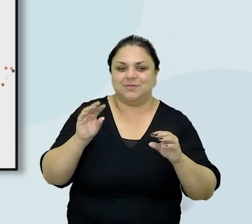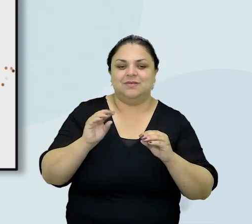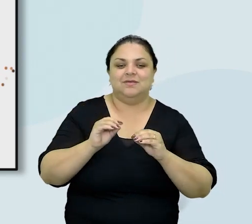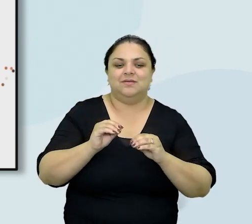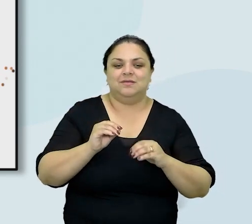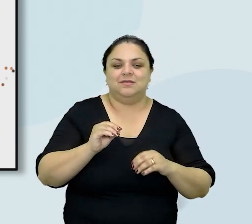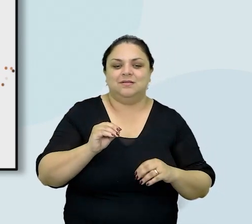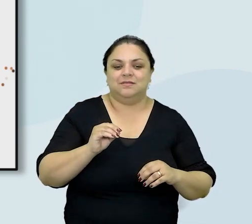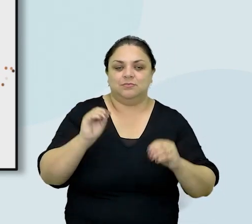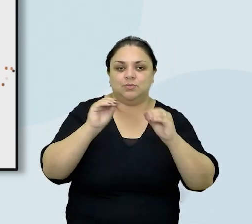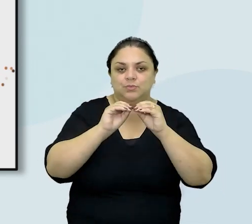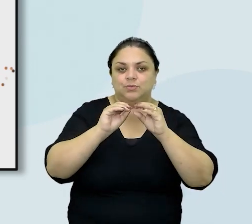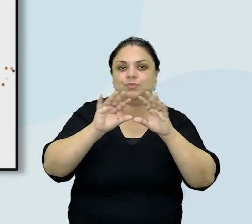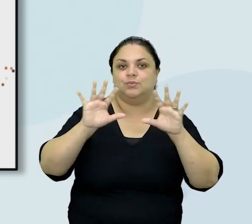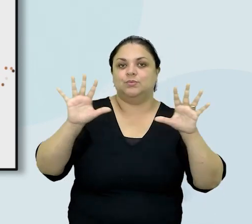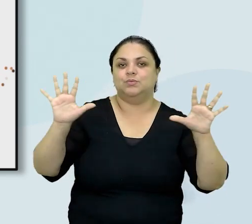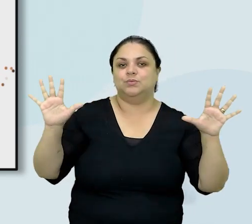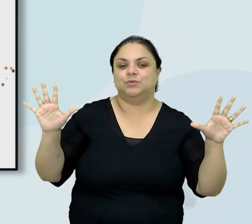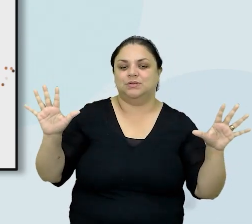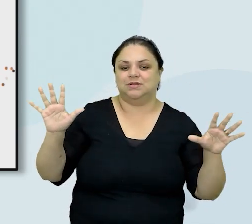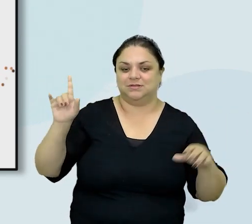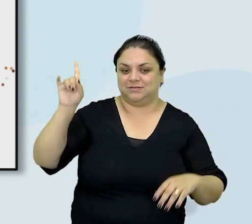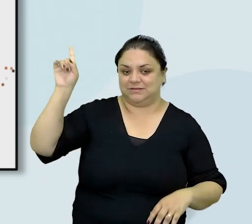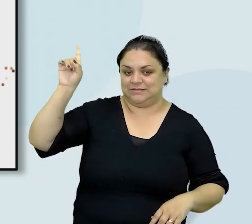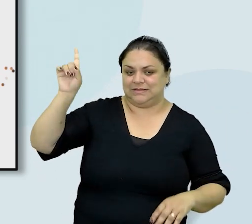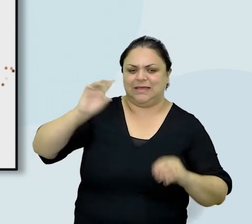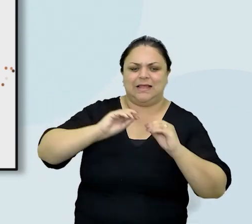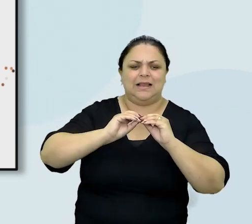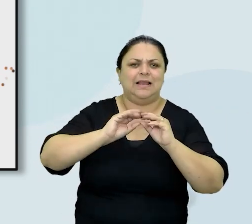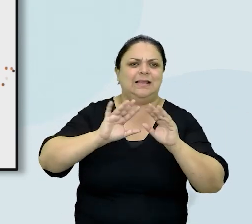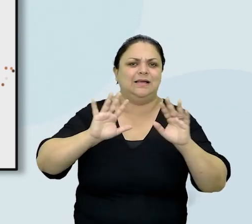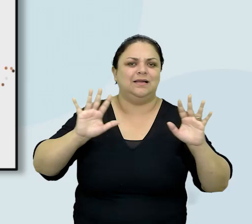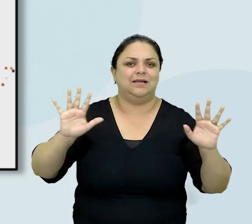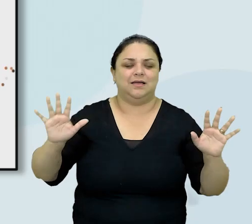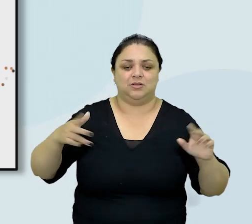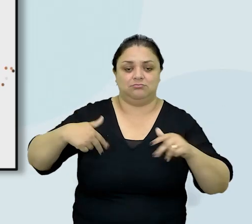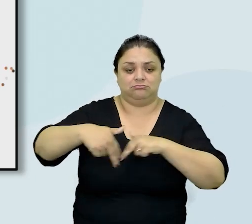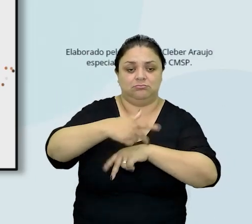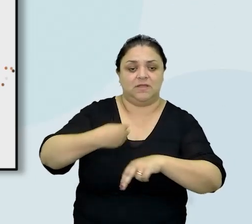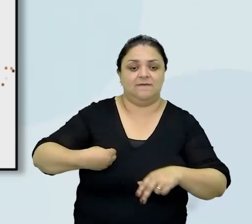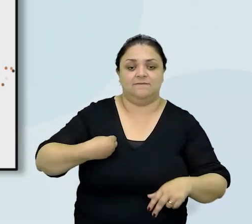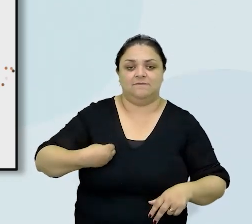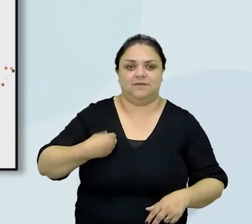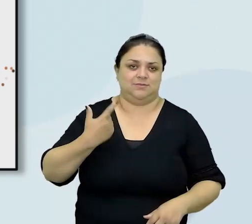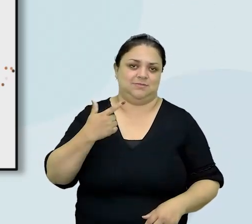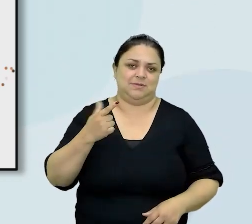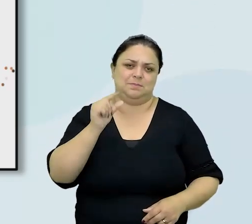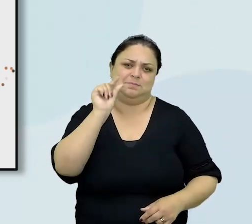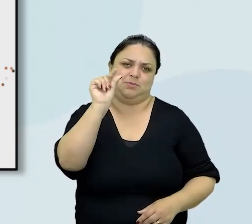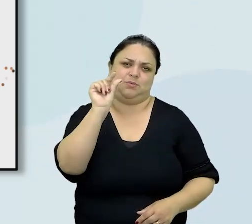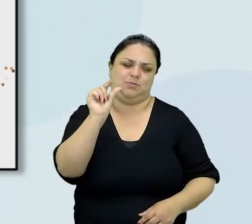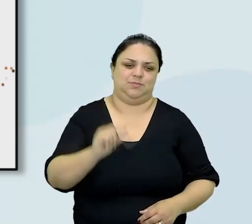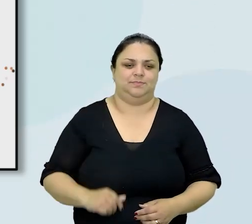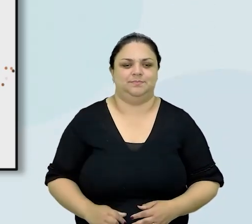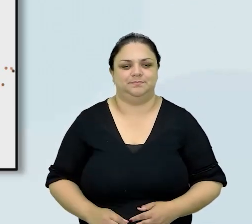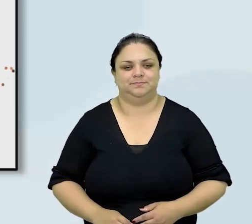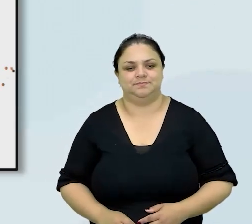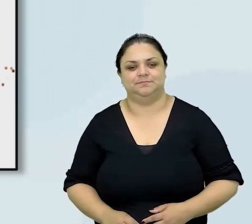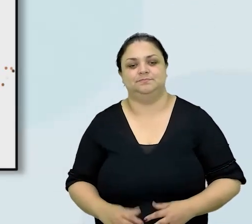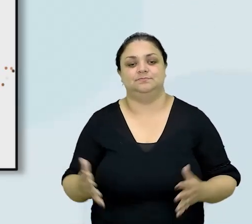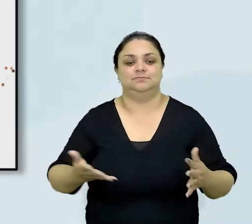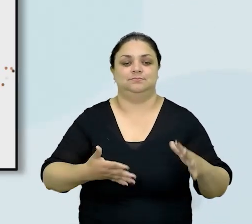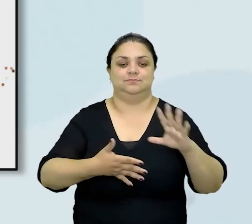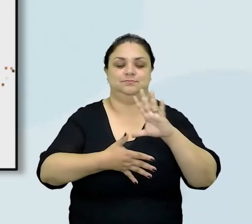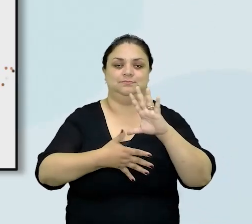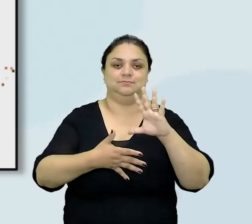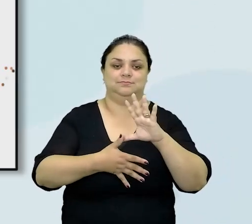bem clarinha, ela não é tão densamente povoada assim. Bem interessante, né? Então aqui nós temos um mapa